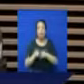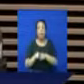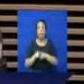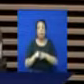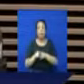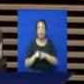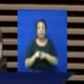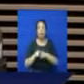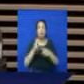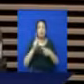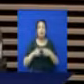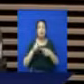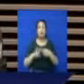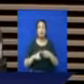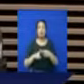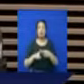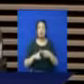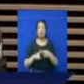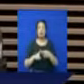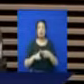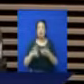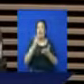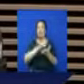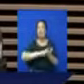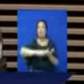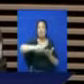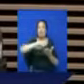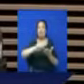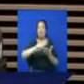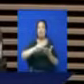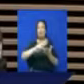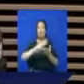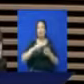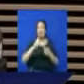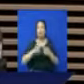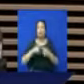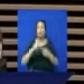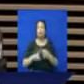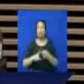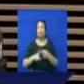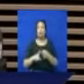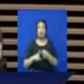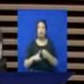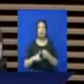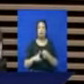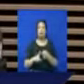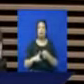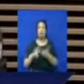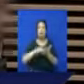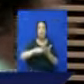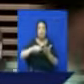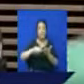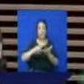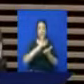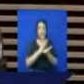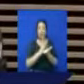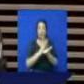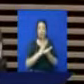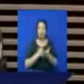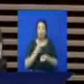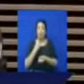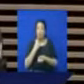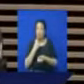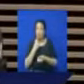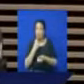sentido de que ela é pura e sem mácula, porque ela é lavada no sangue do Cordeiro. Mas também é separada de quê? É separada do